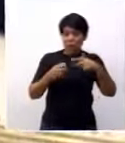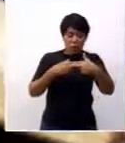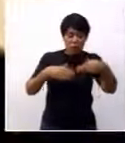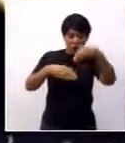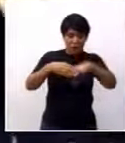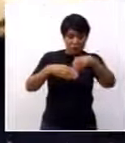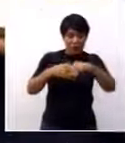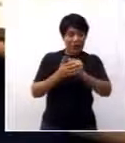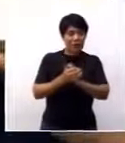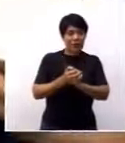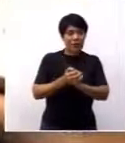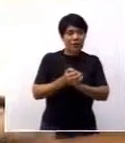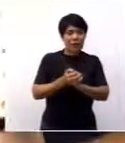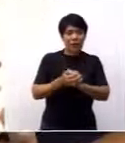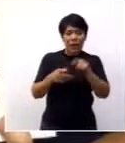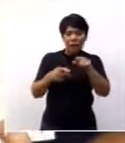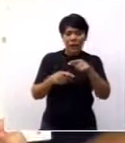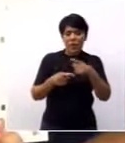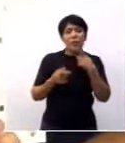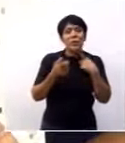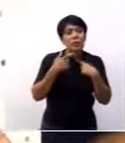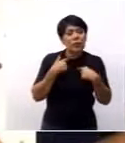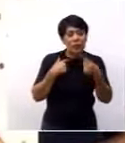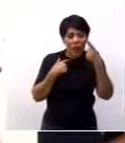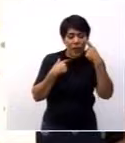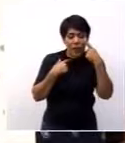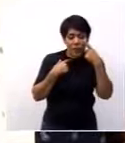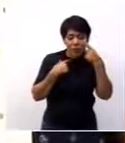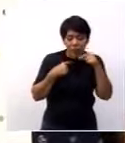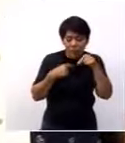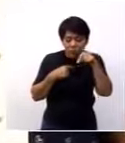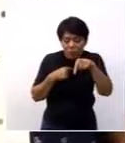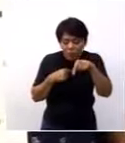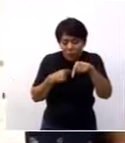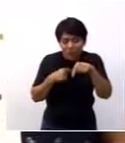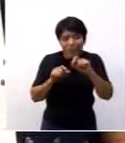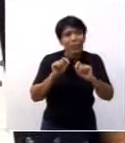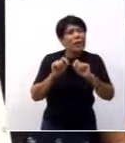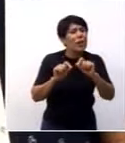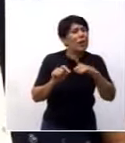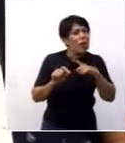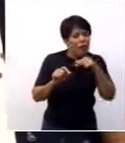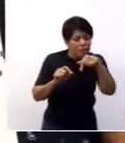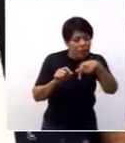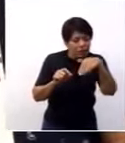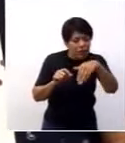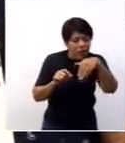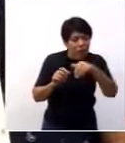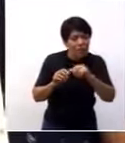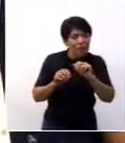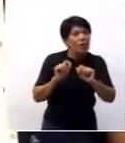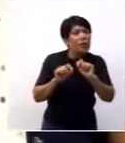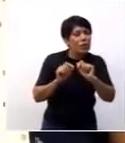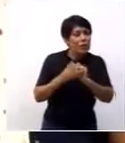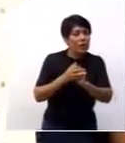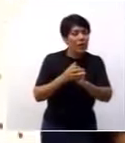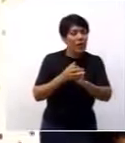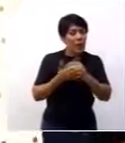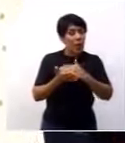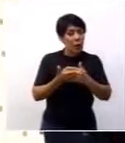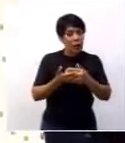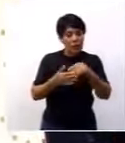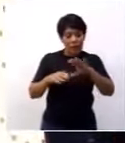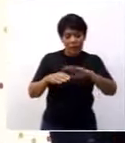quando eu desperto em vocês a curiosidade de ver o que tem dentro disso, e aí quando eu começo a tirar daqui